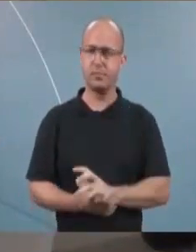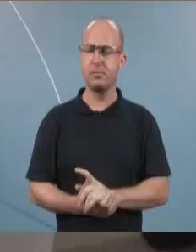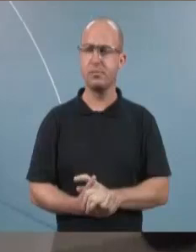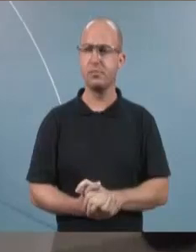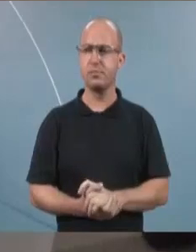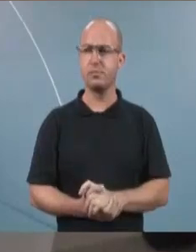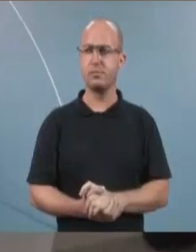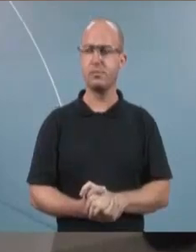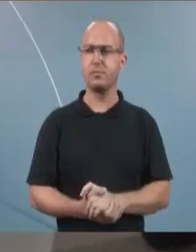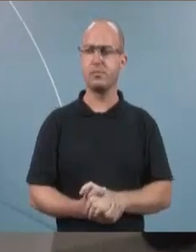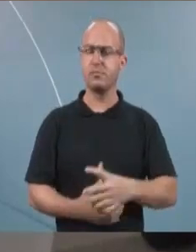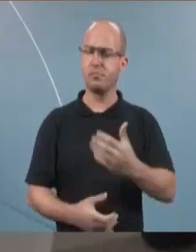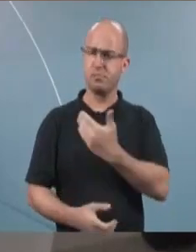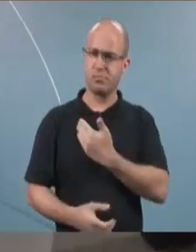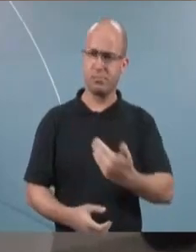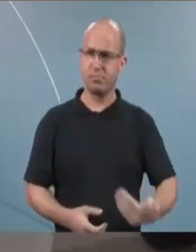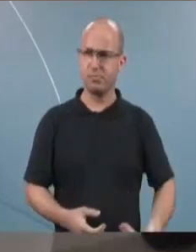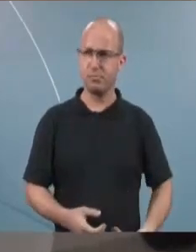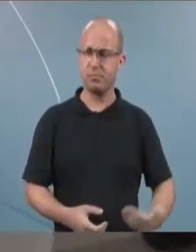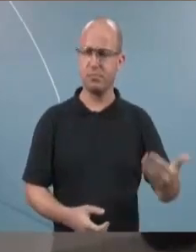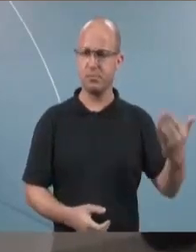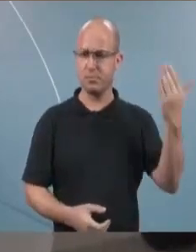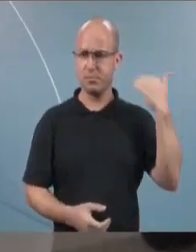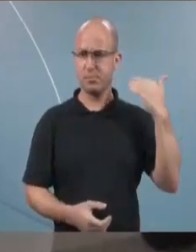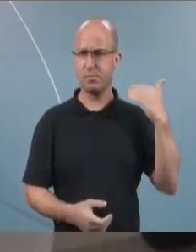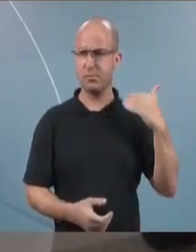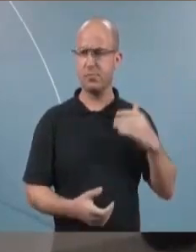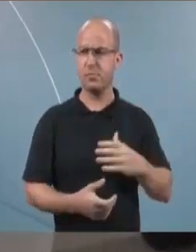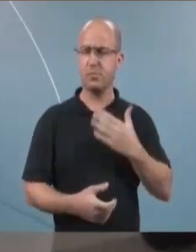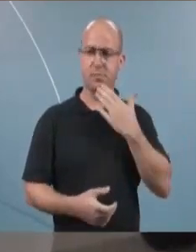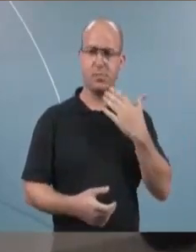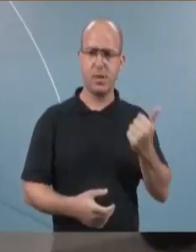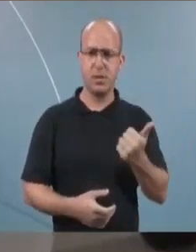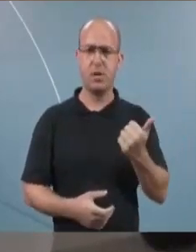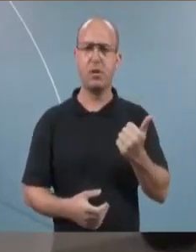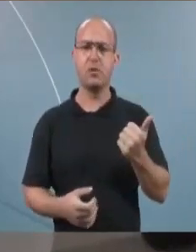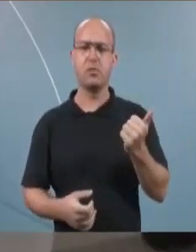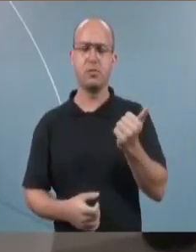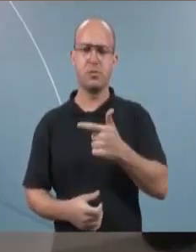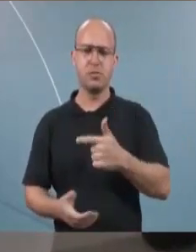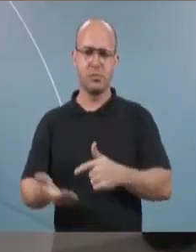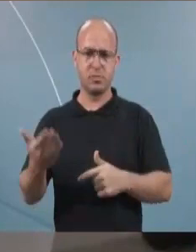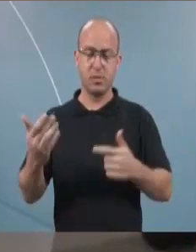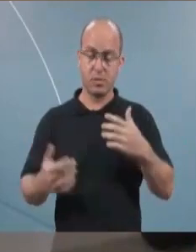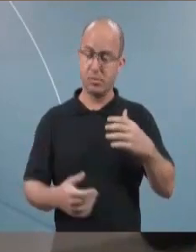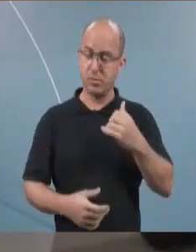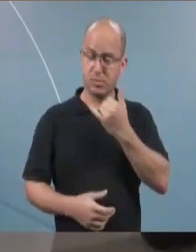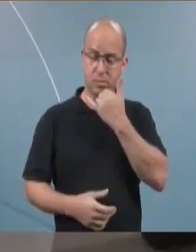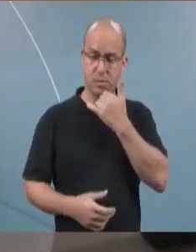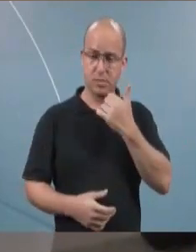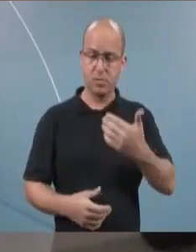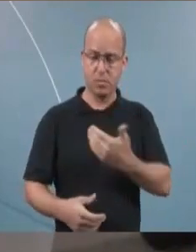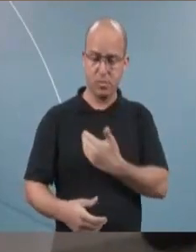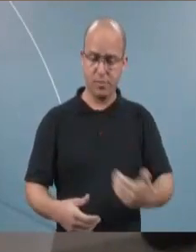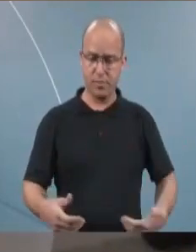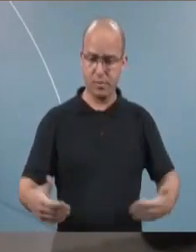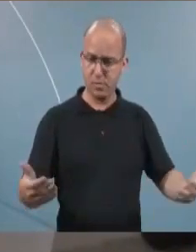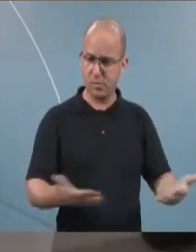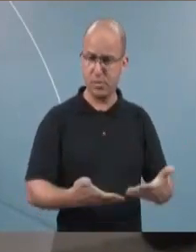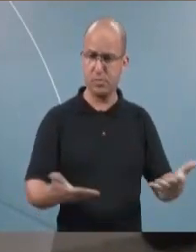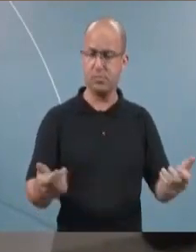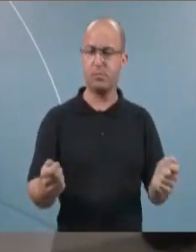seguinte que o governo posterior tem que ser melhor do que o anterior porque se não for assim